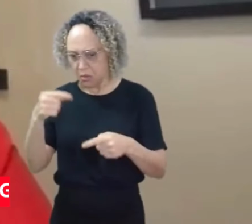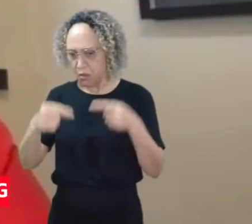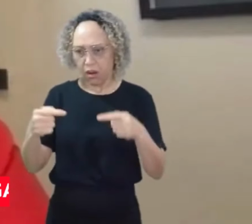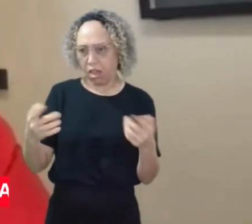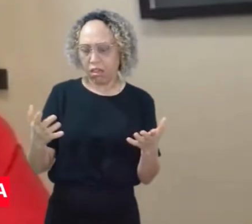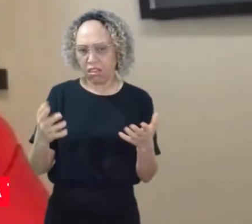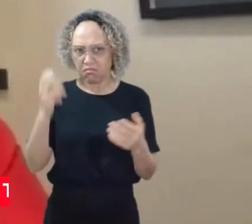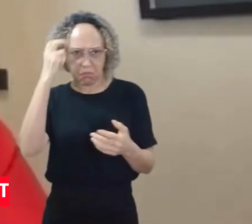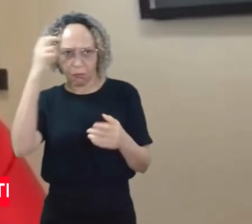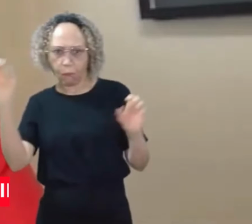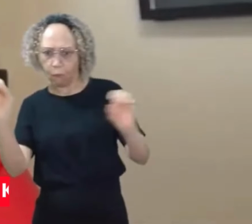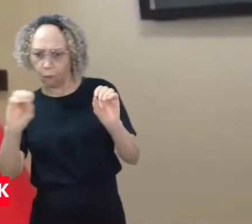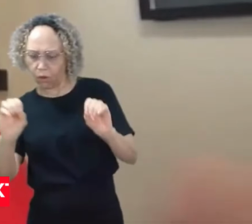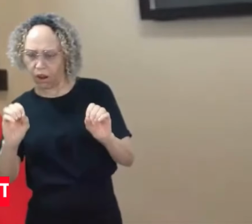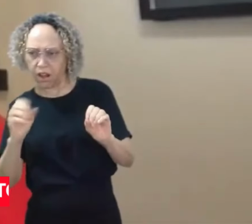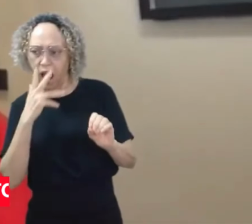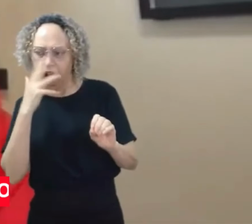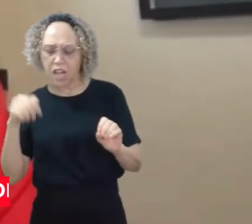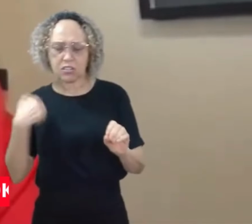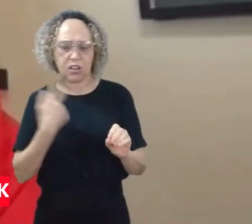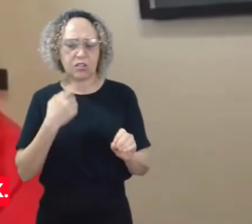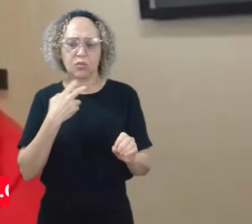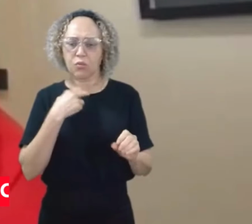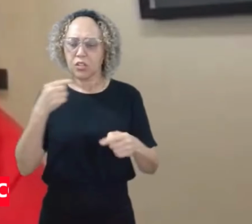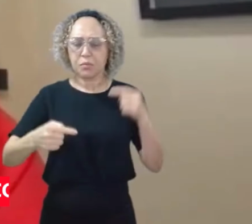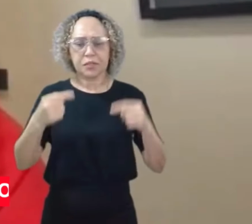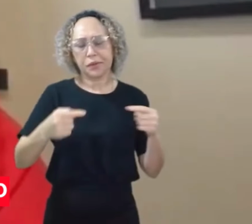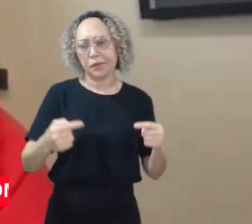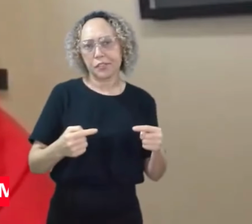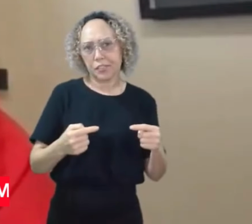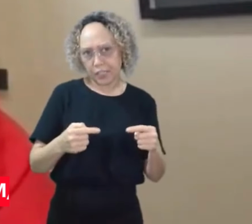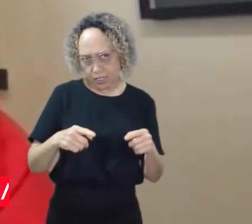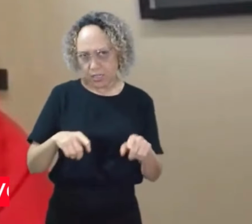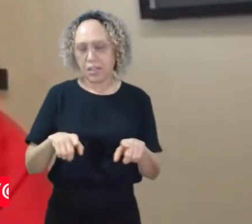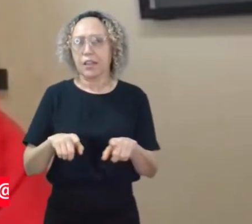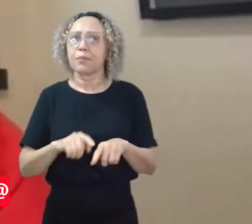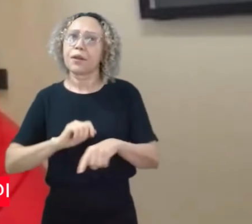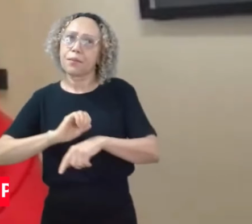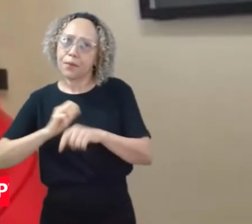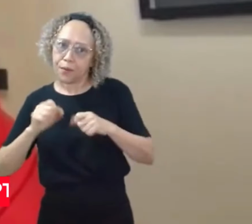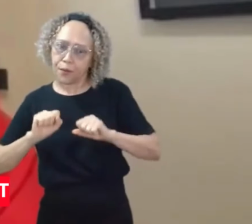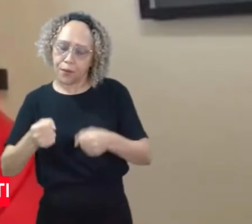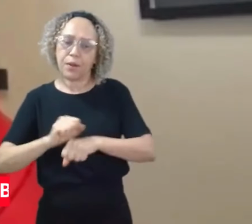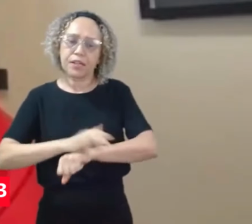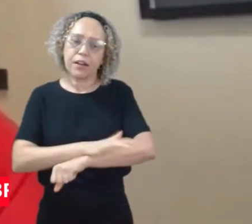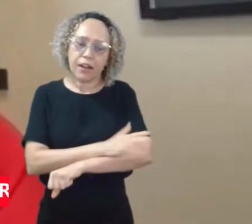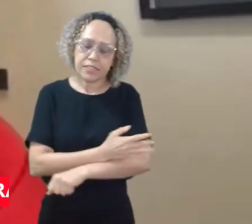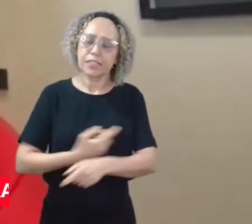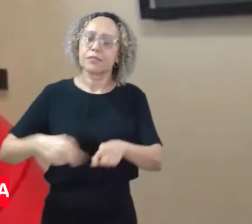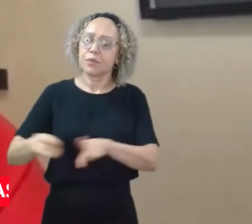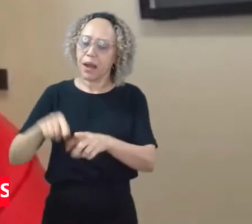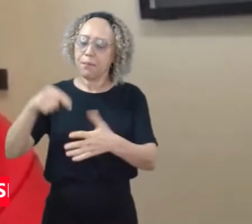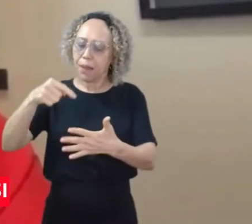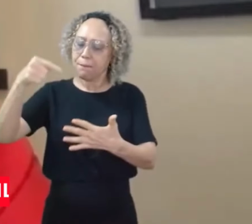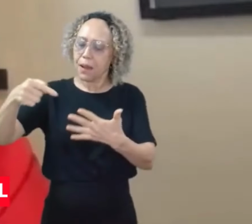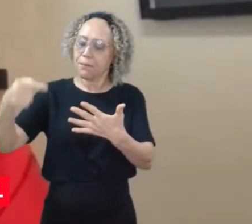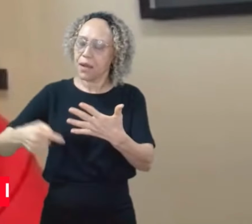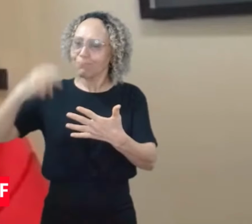a inteligência para discutir outras questões que a gente quer discutir, além do combate ao racismo, da busca de oportunidade. Nós queremos